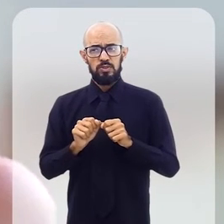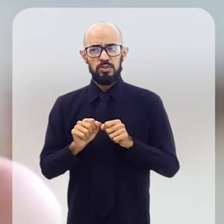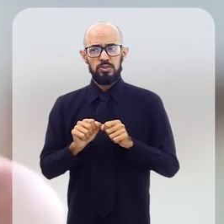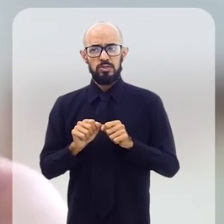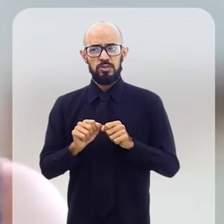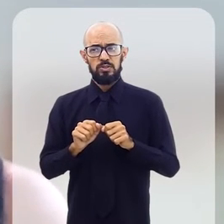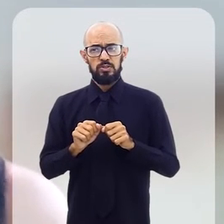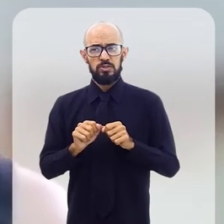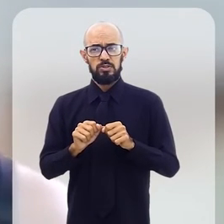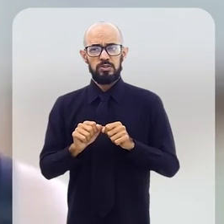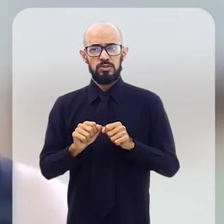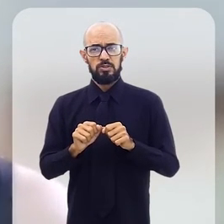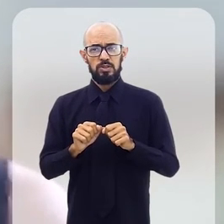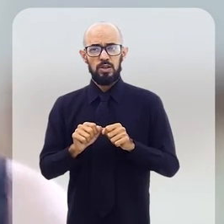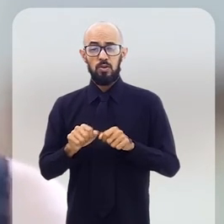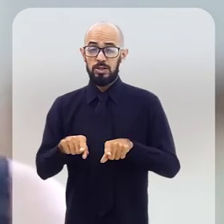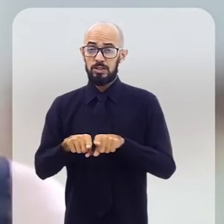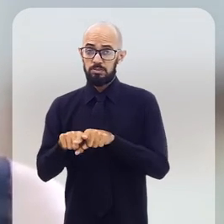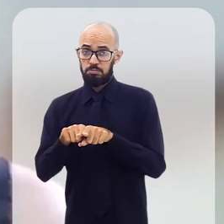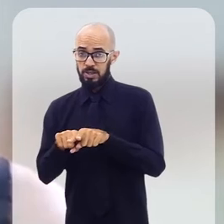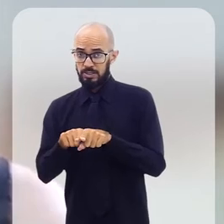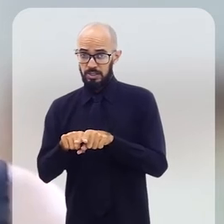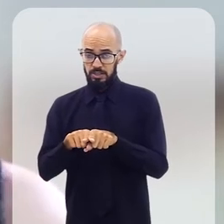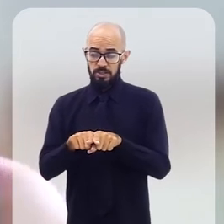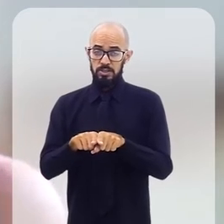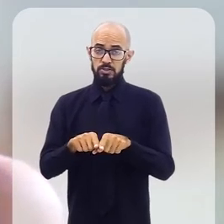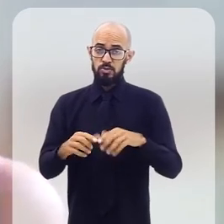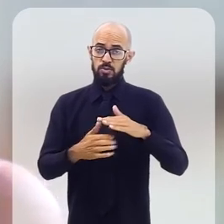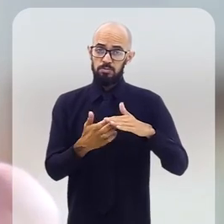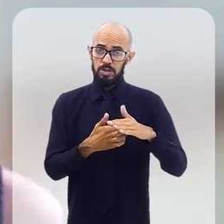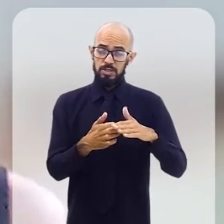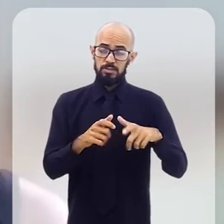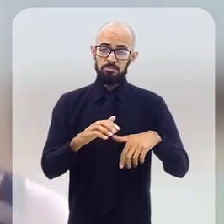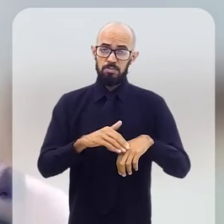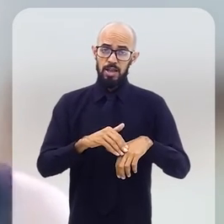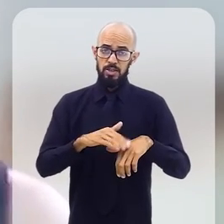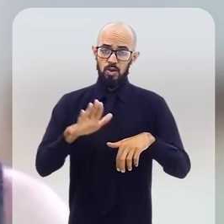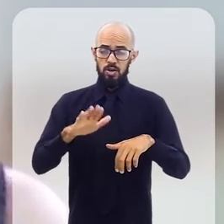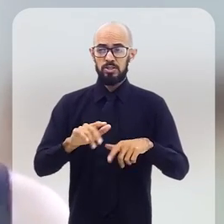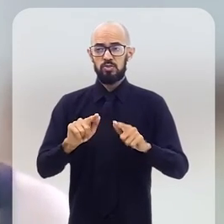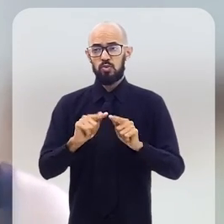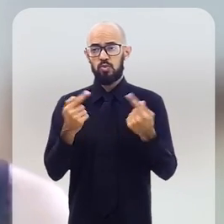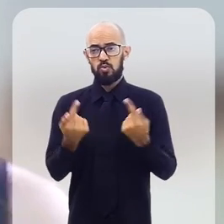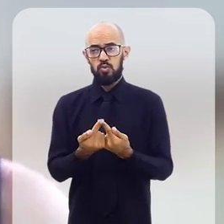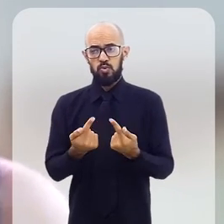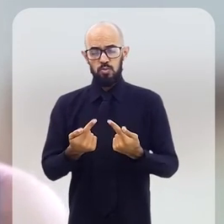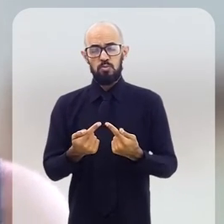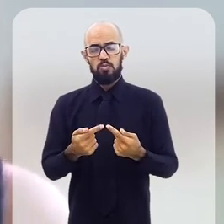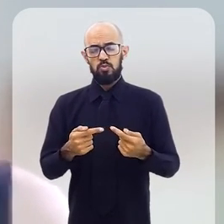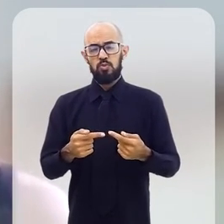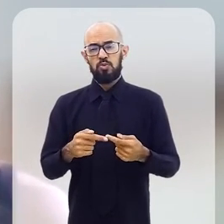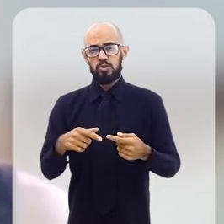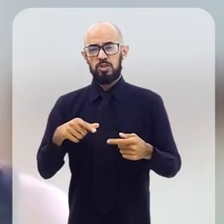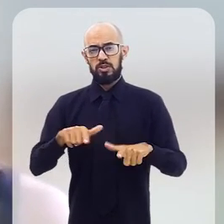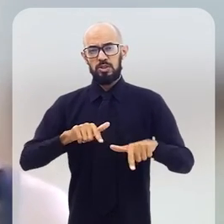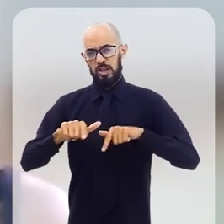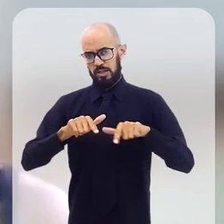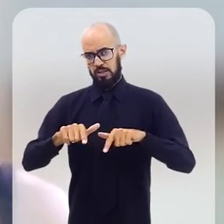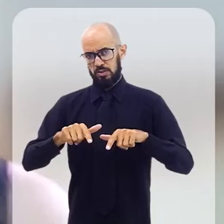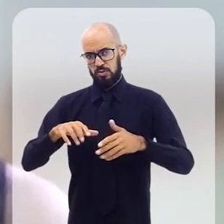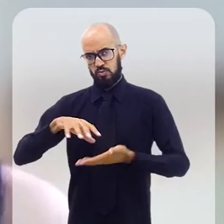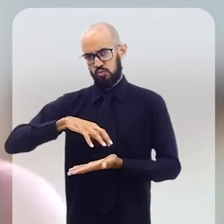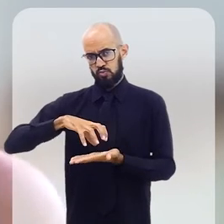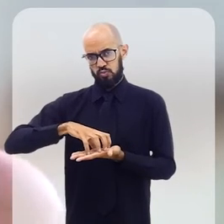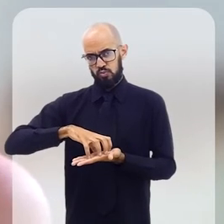de encadeamento produtivo, onde a gente, através da parceria com uma grande empresa, uma grande marca, um grande grupo atuante